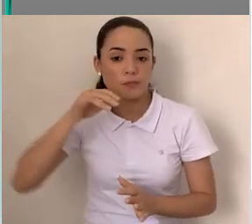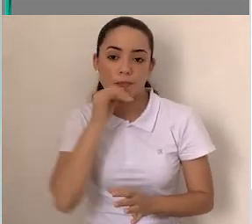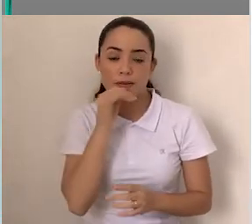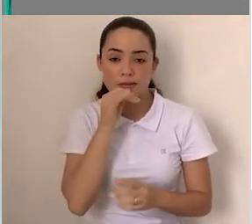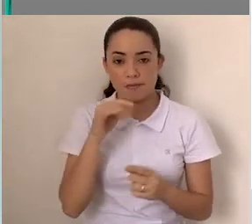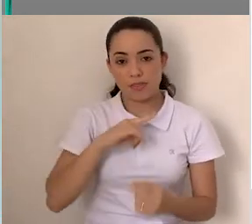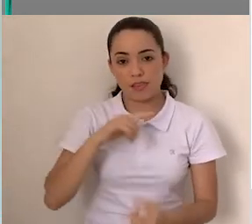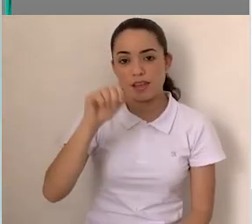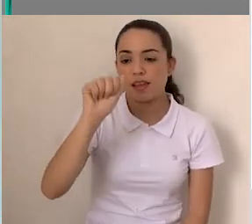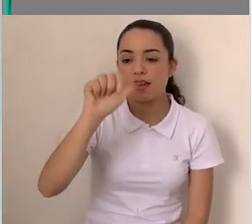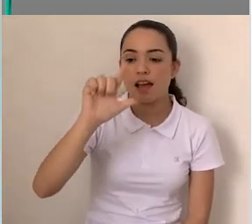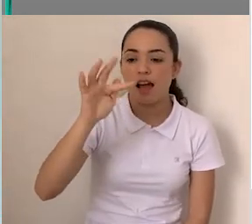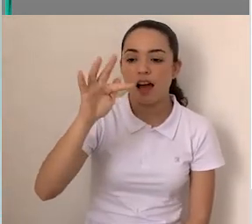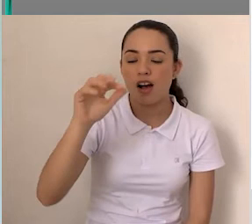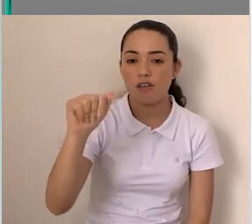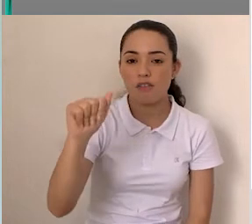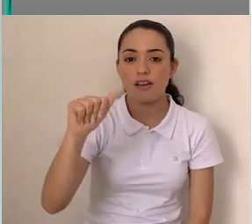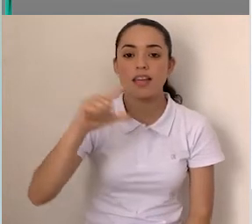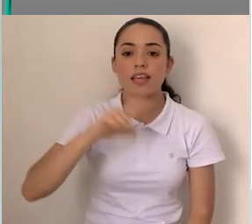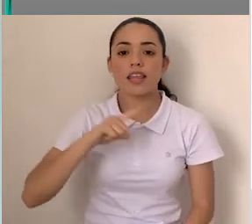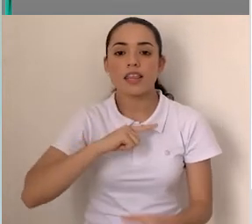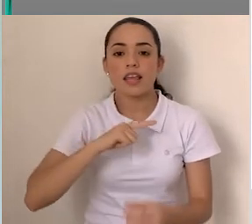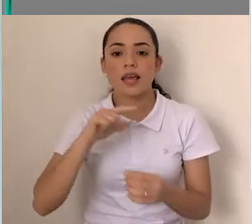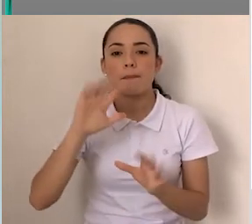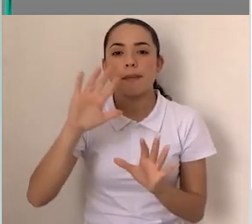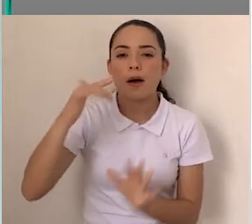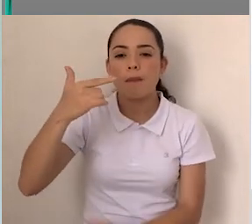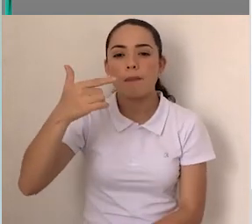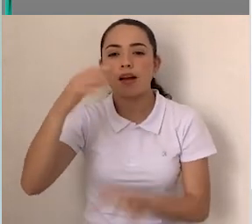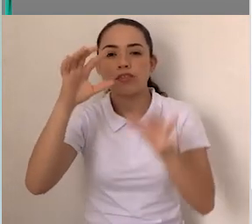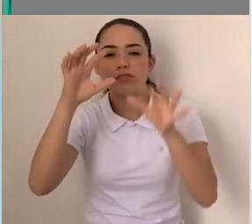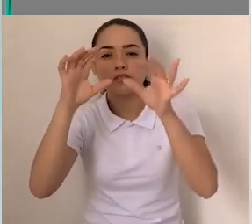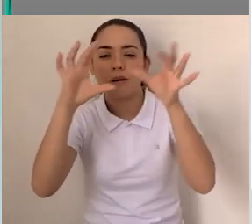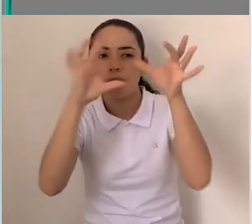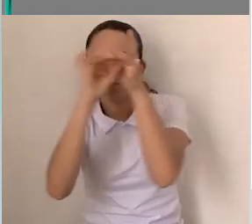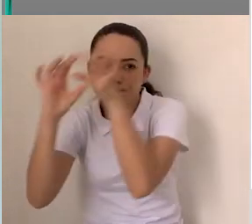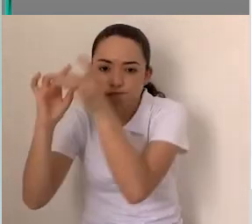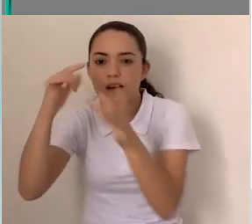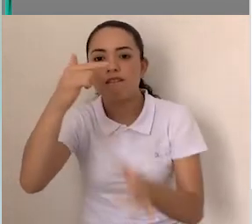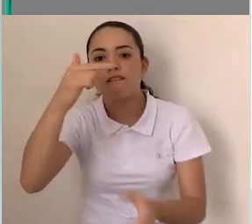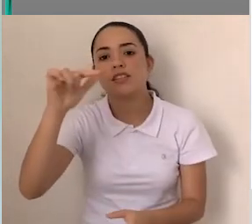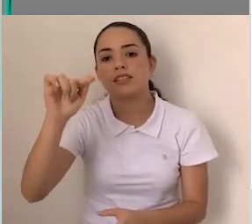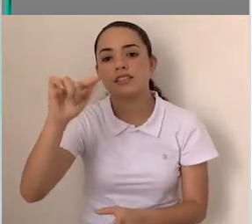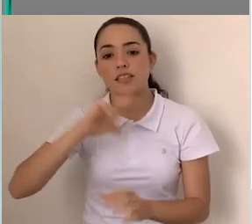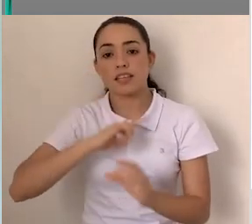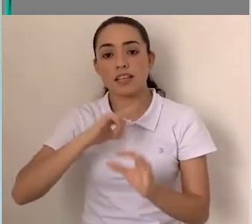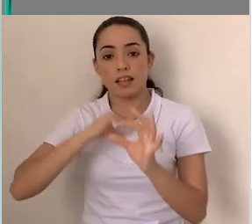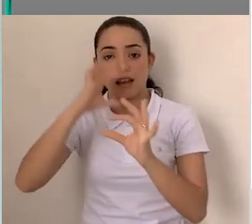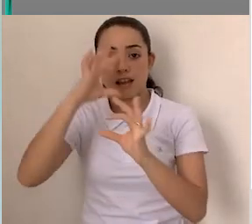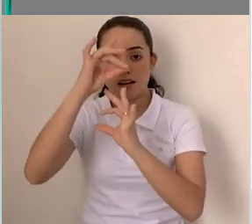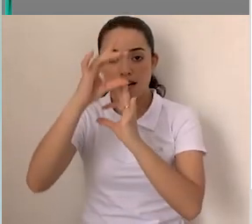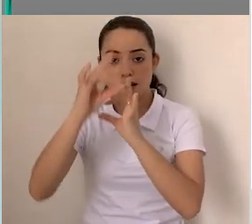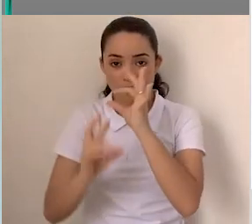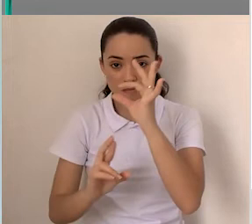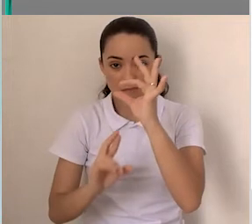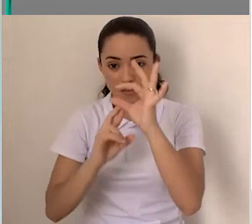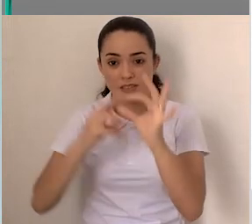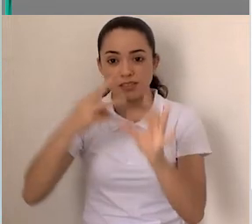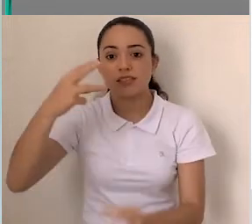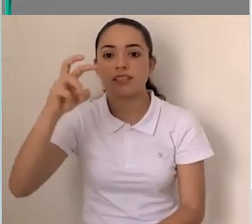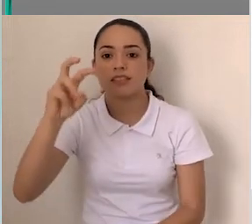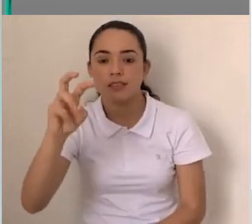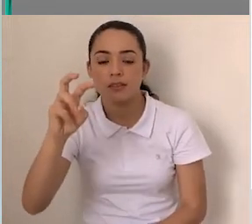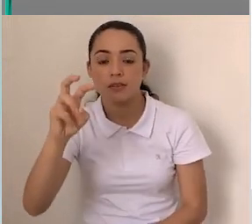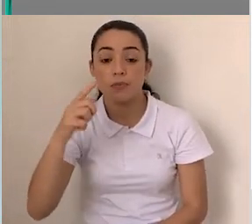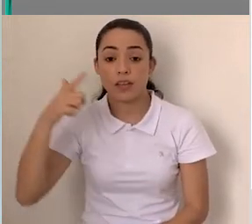alfa consiste em aproximadamente 27 cadeias contendo 35 aminoácidos, e a elatina beta, que contém apenas